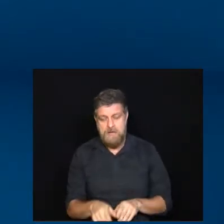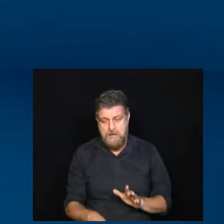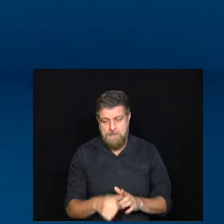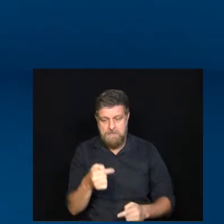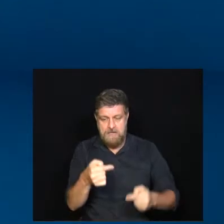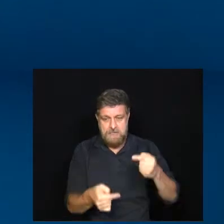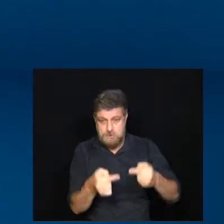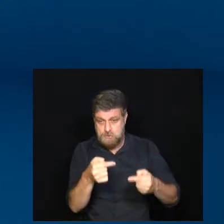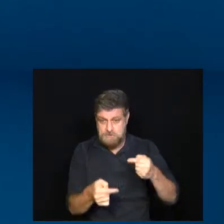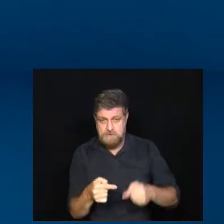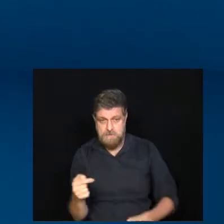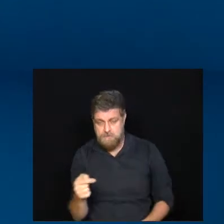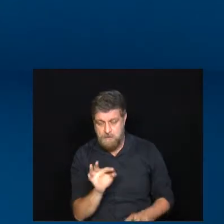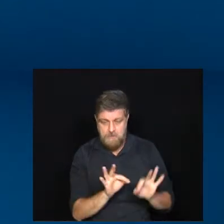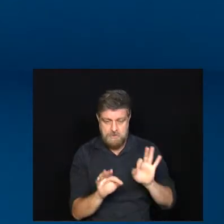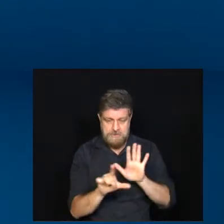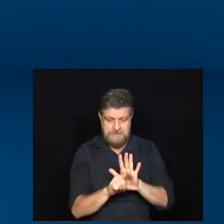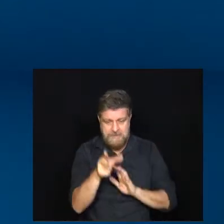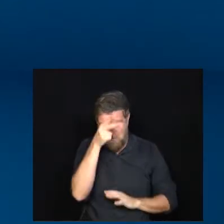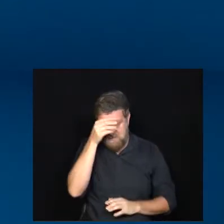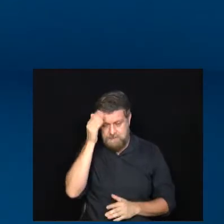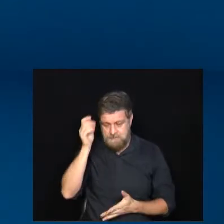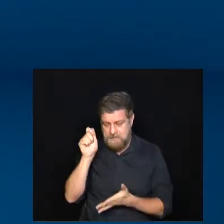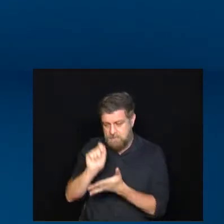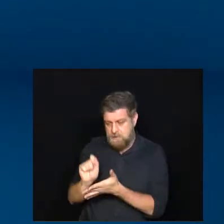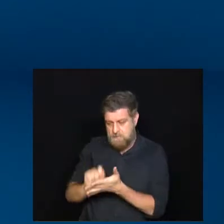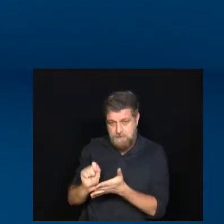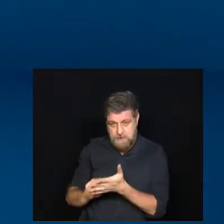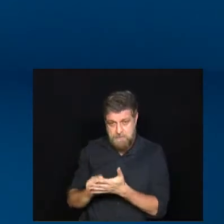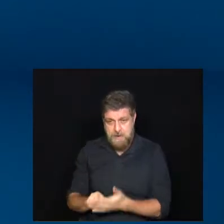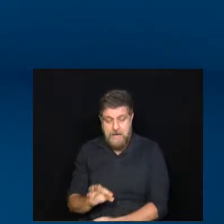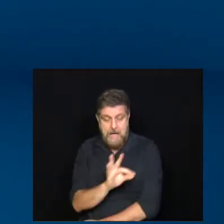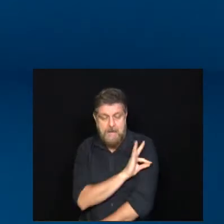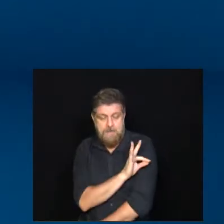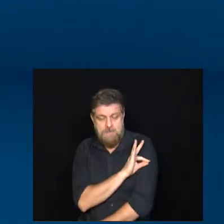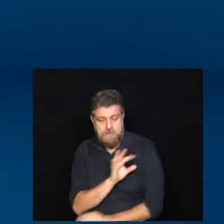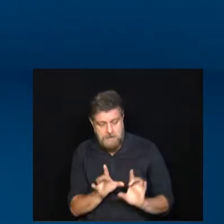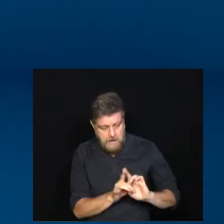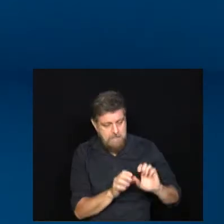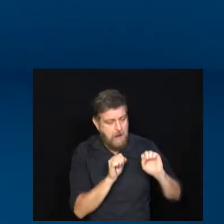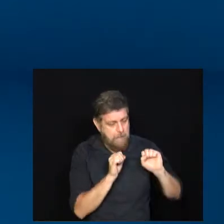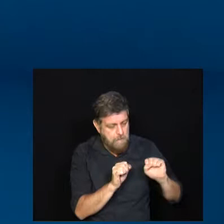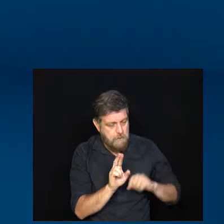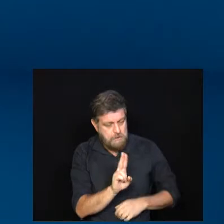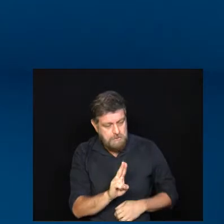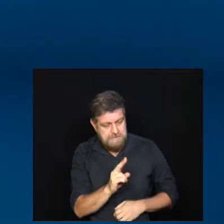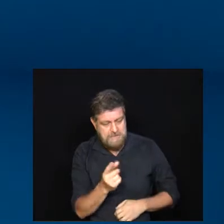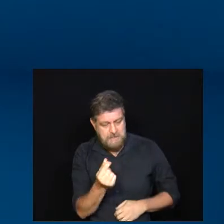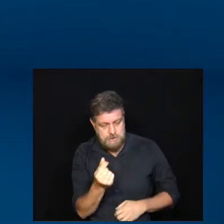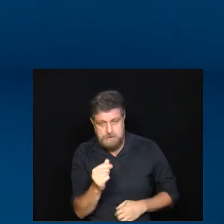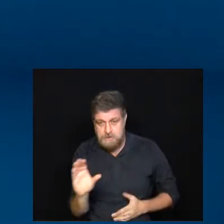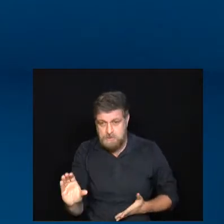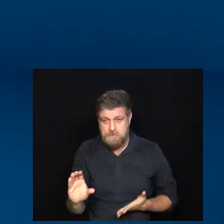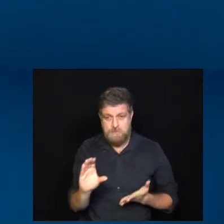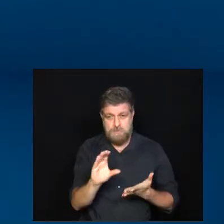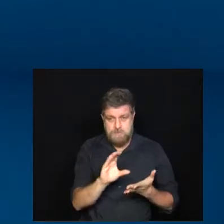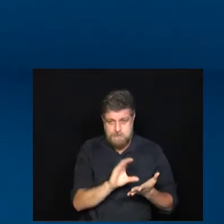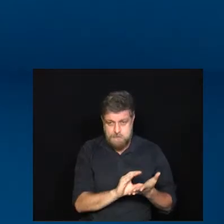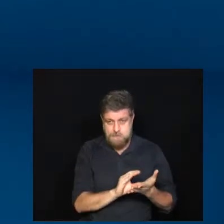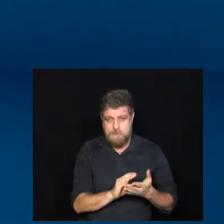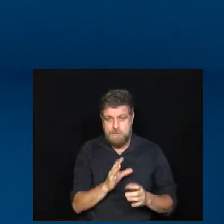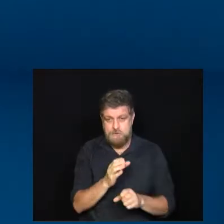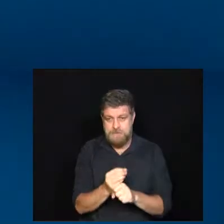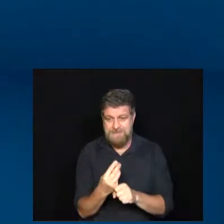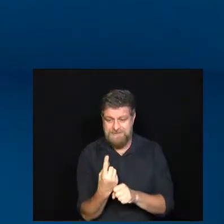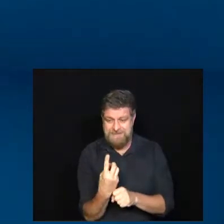será analisado o projeto do prefeito que autoriza o Poder Executivo a utilizar recursos orçamentários no valor de